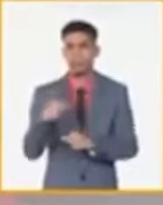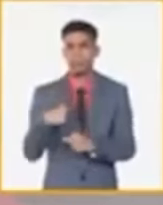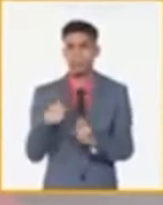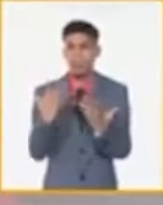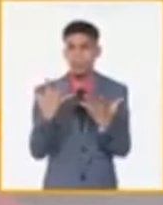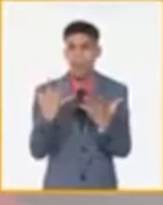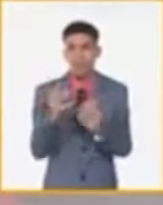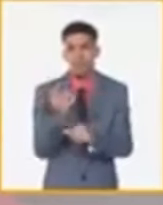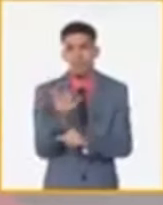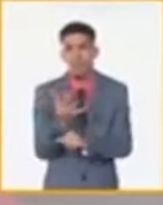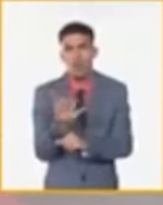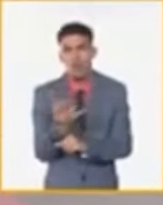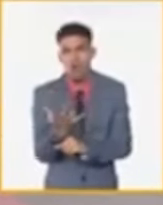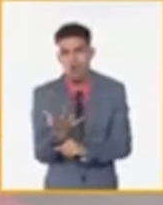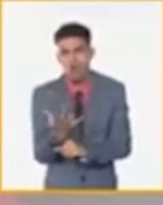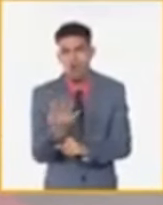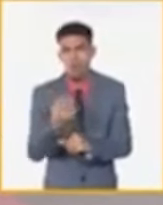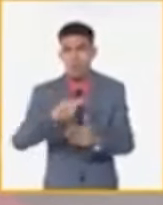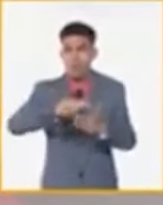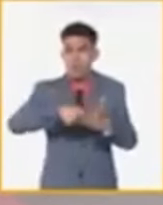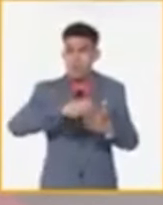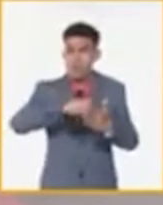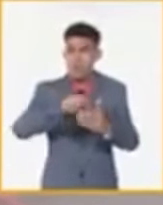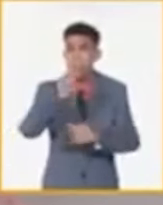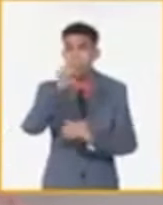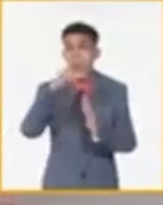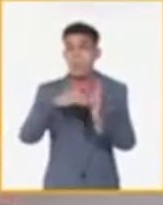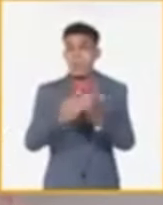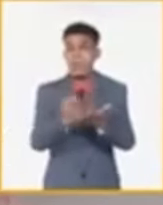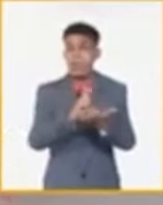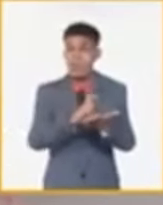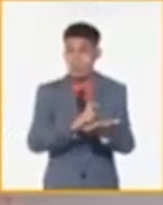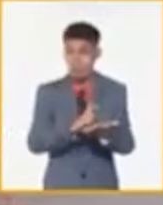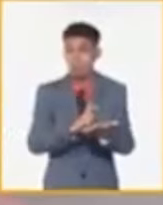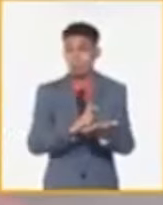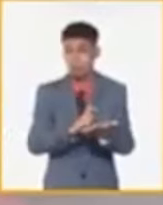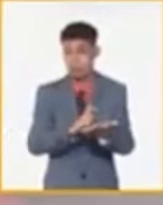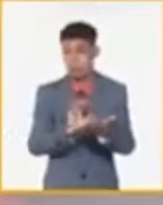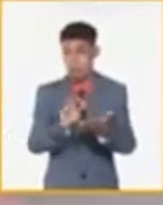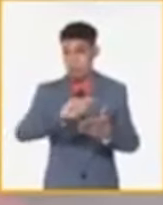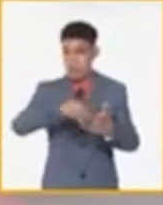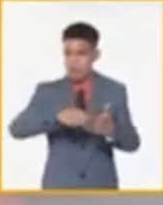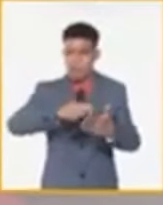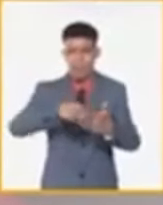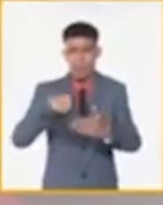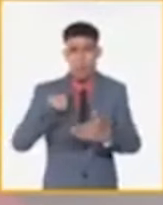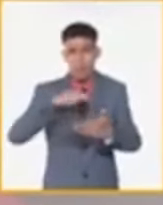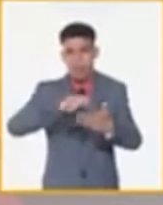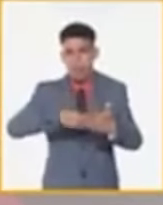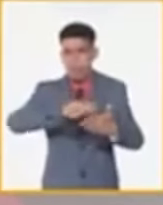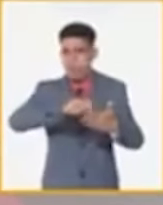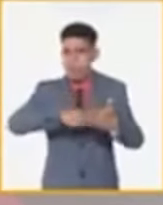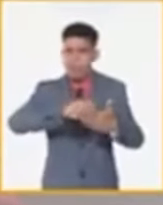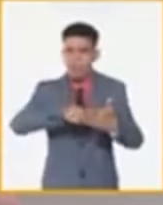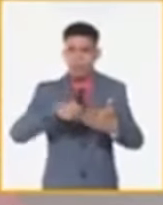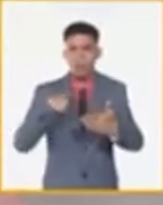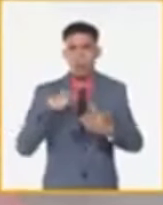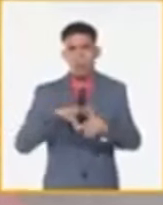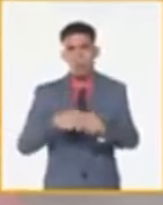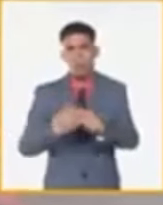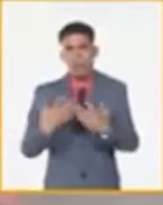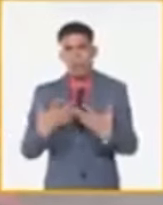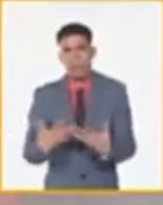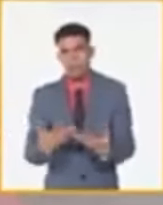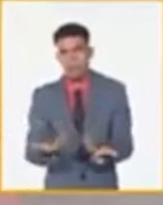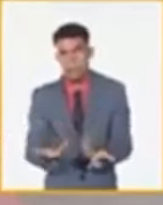doois que firmei 2000 não havia 10 exemplares para firmar mas havia 5000 e quando legou